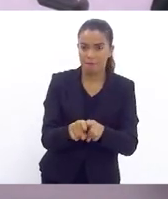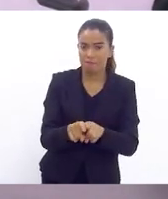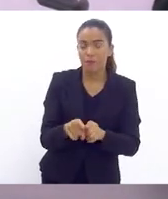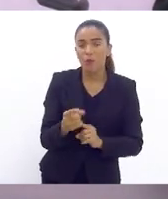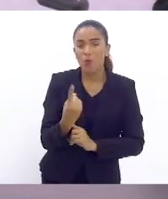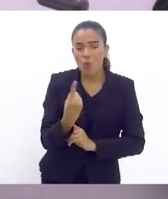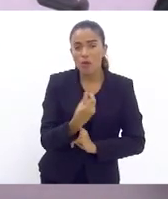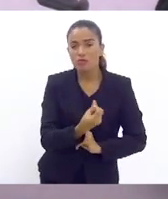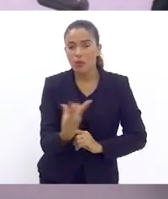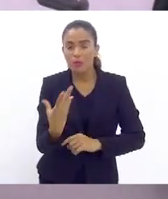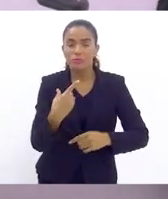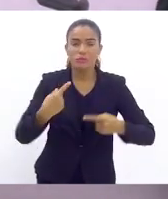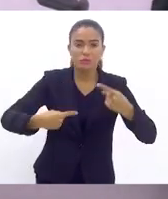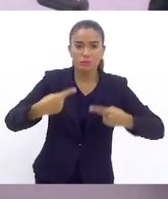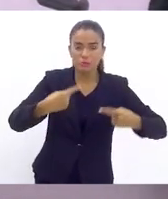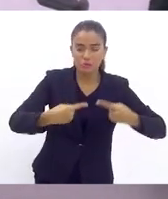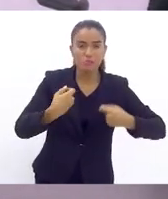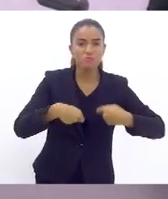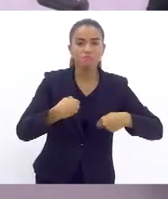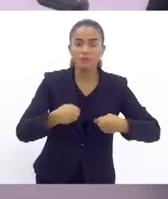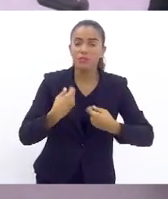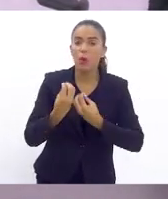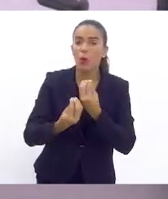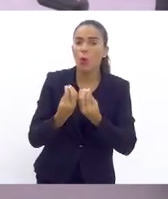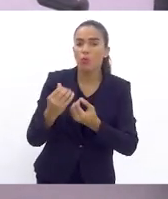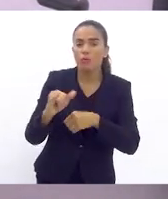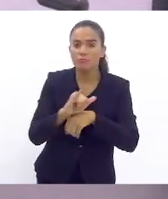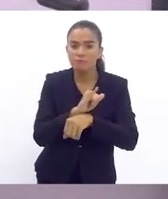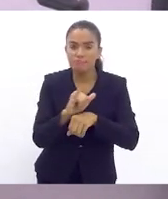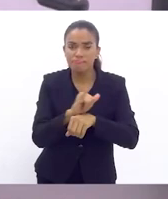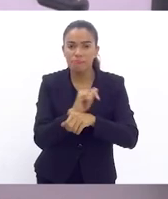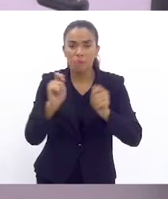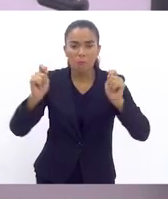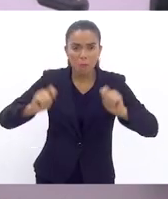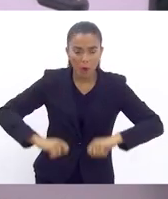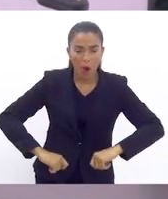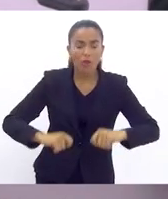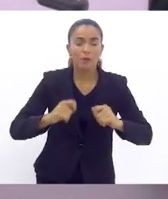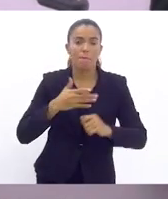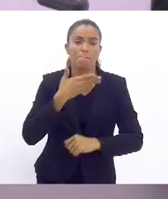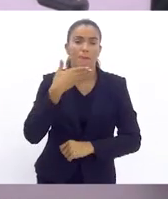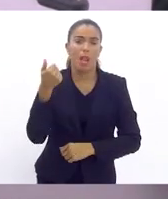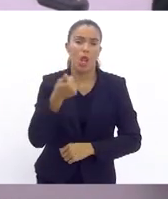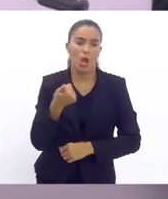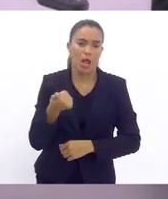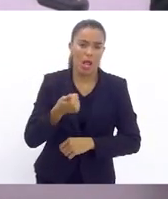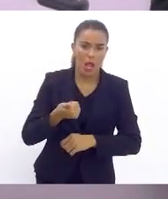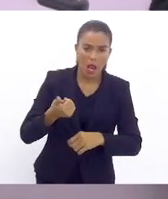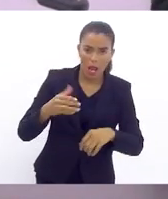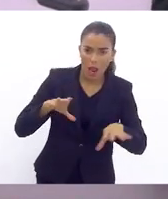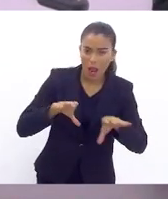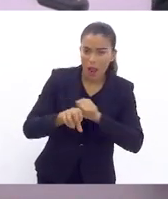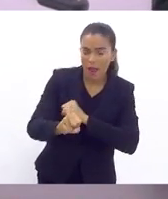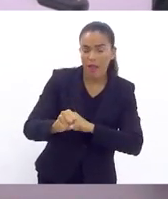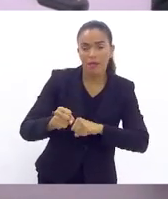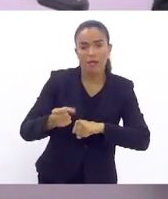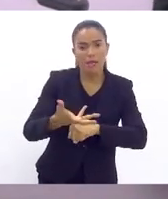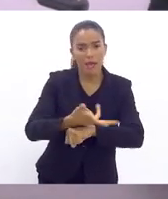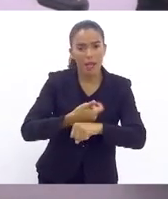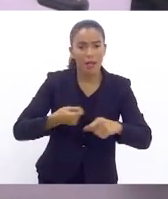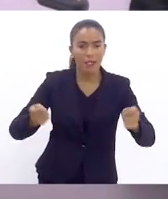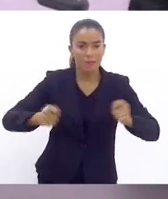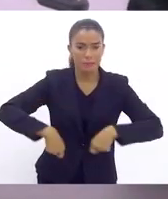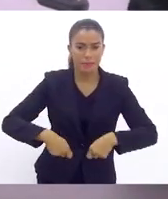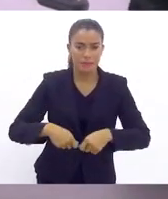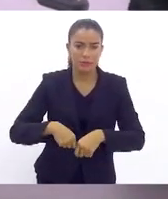nossos debates tem que ser como a gente pode melhorar essa qualificação a capacitação para além de